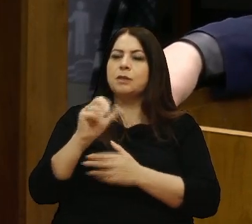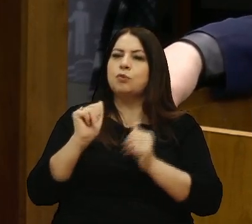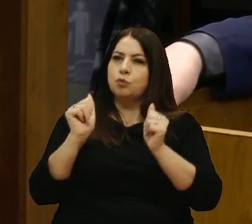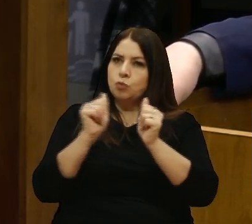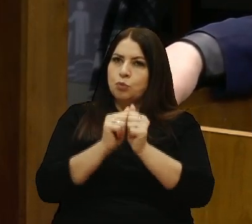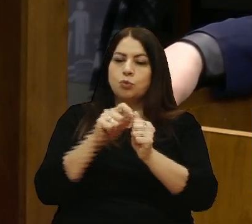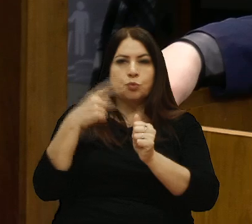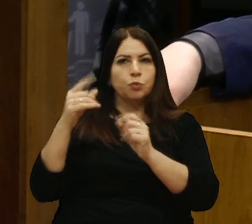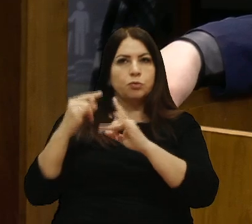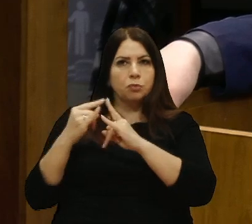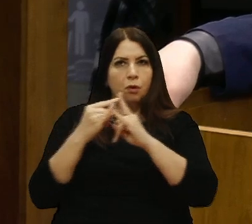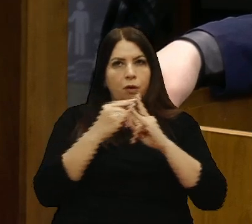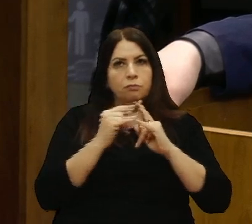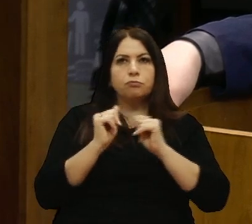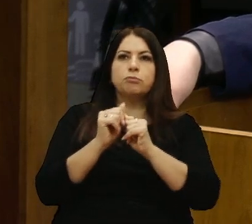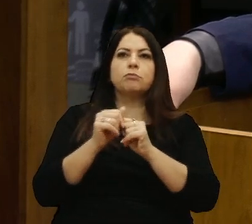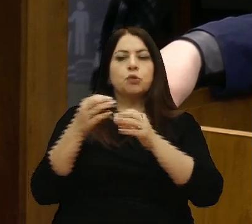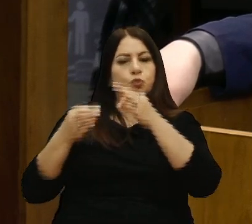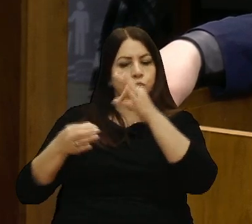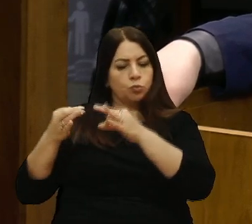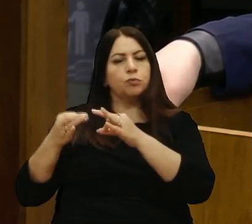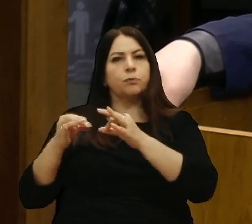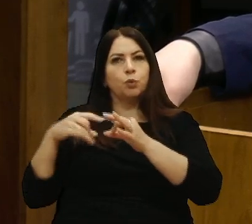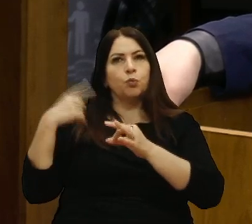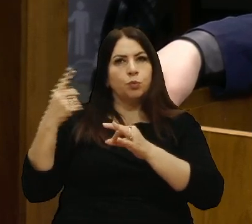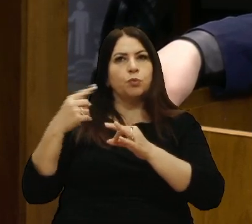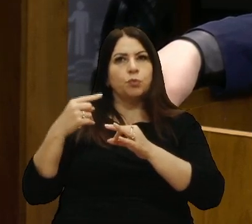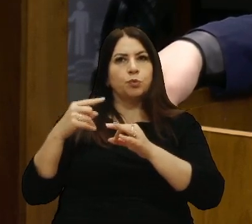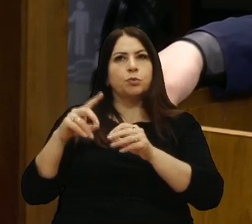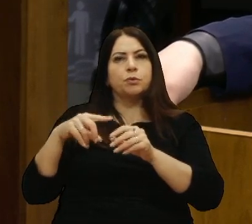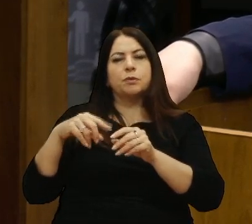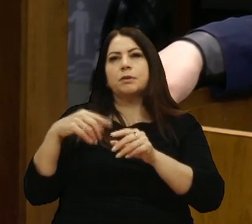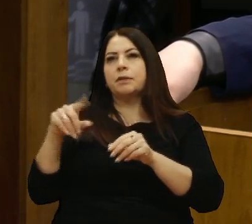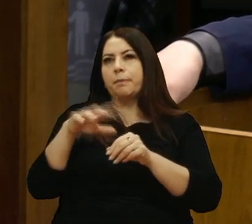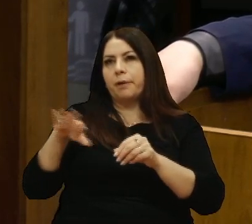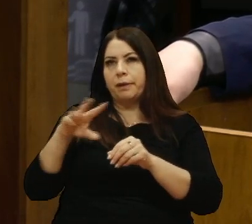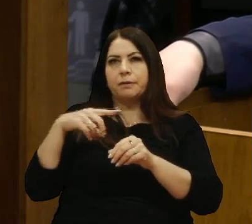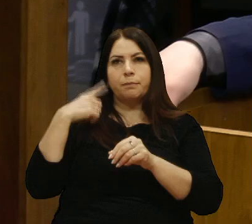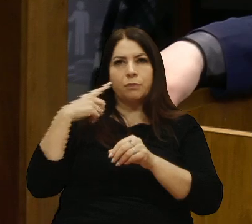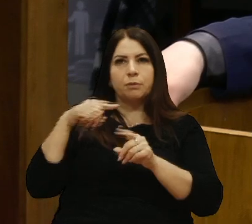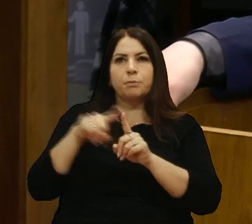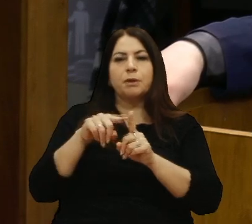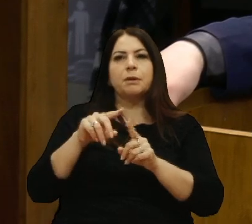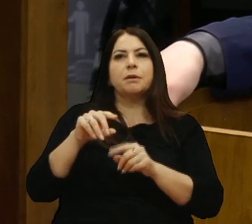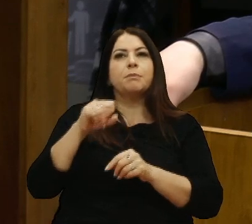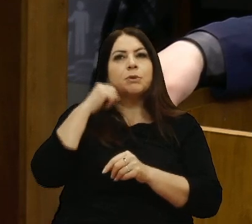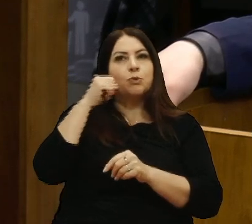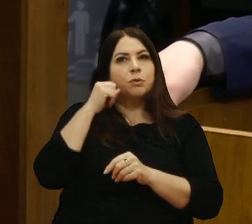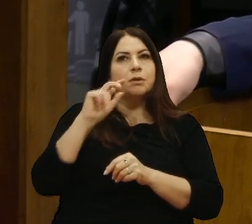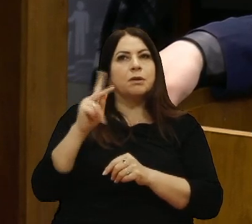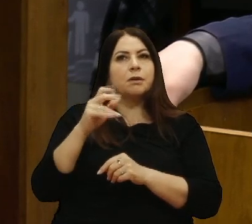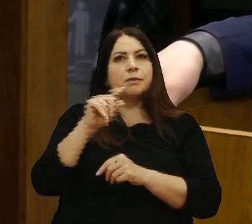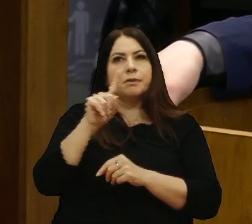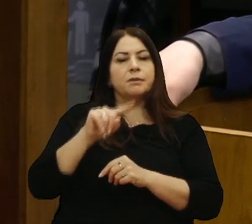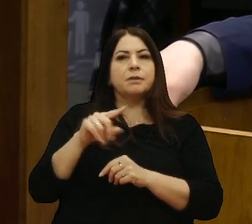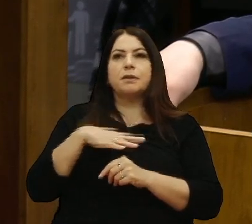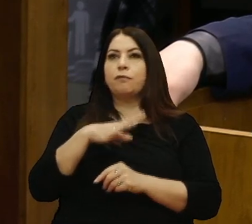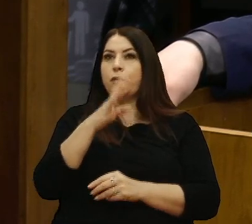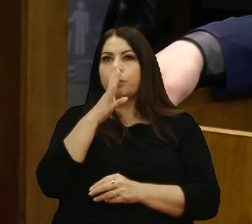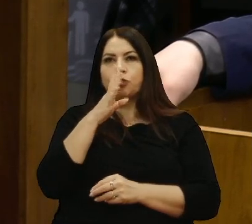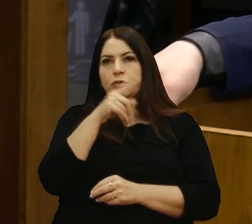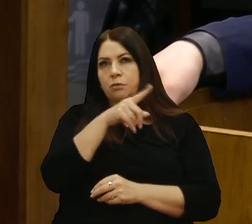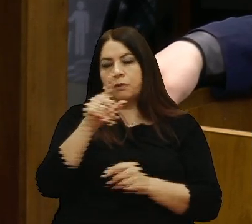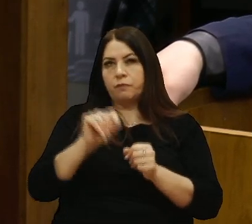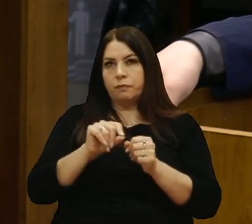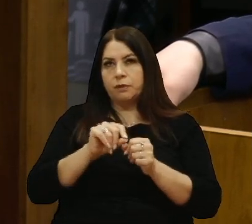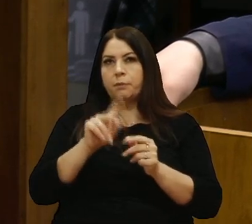com outros órgãos aqui. A gente precisa ser justo, outros parlamentares também, mas eu faço questão de mencionar a figura do senador Reis, que não foi prestigiado à altura daquilo que